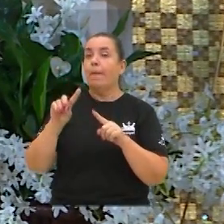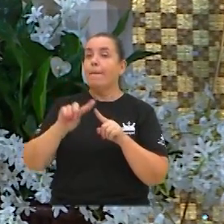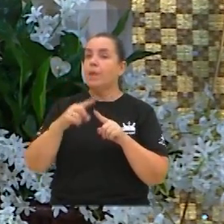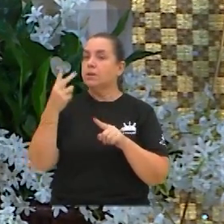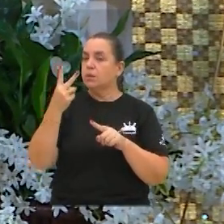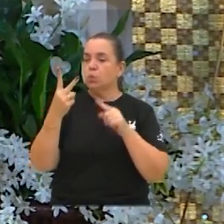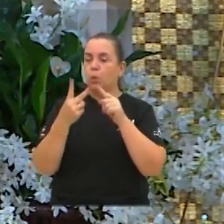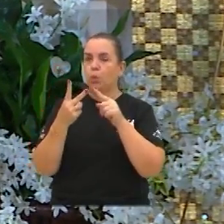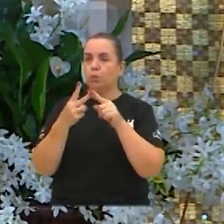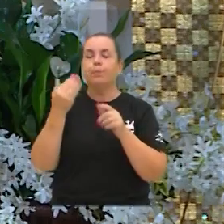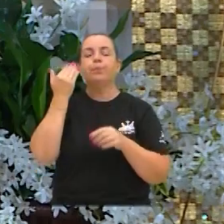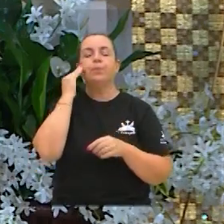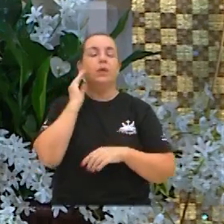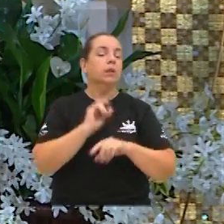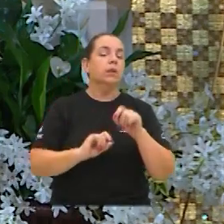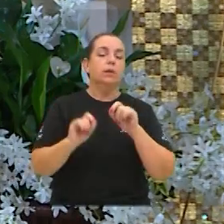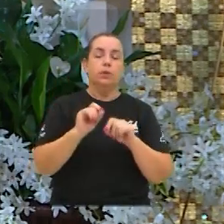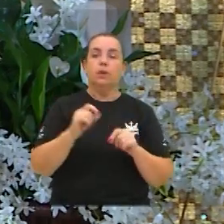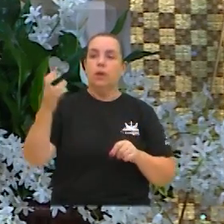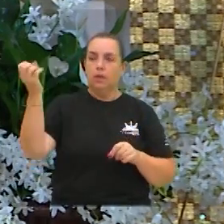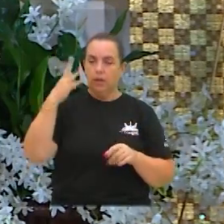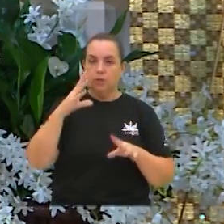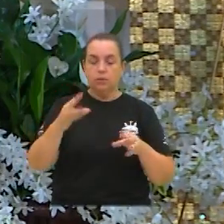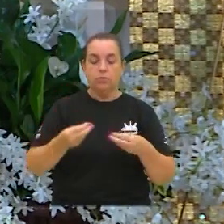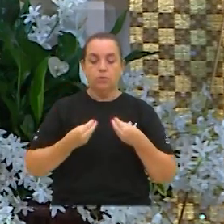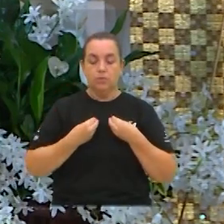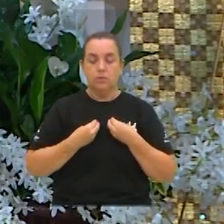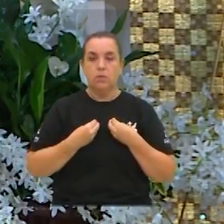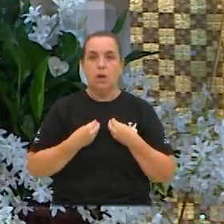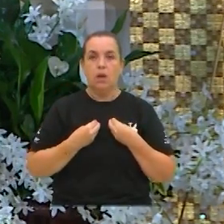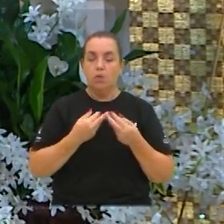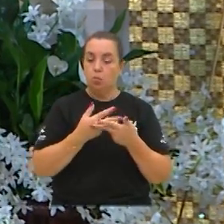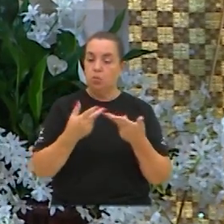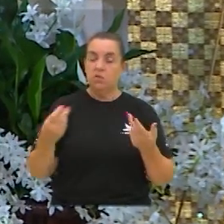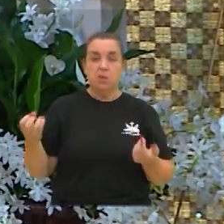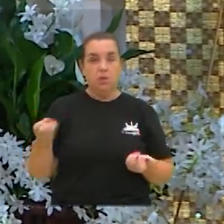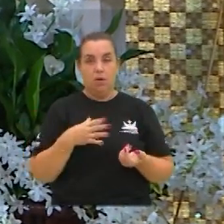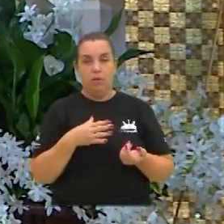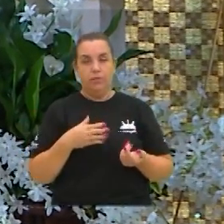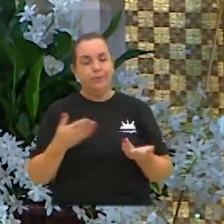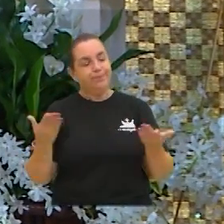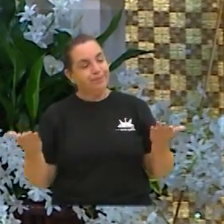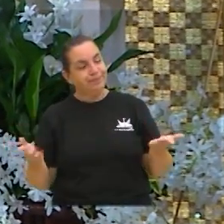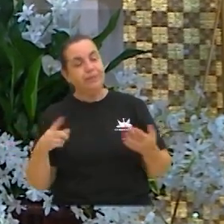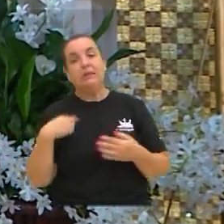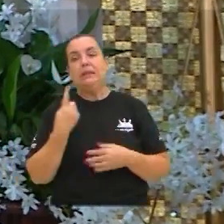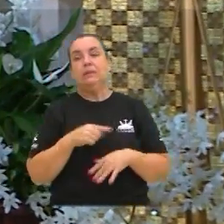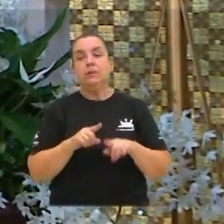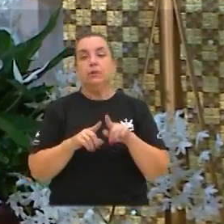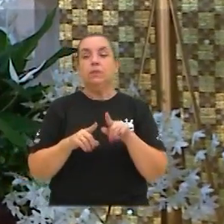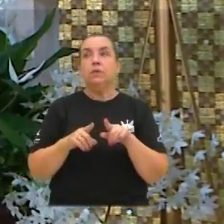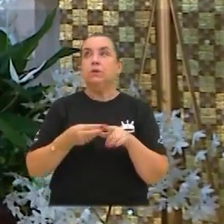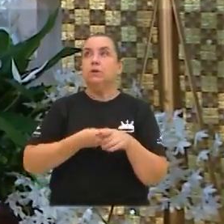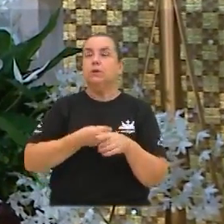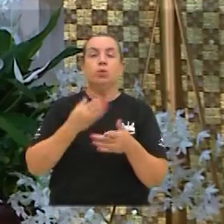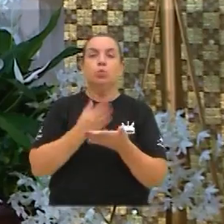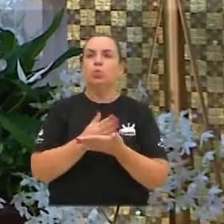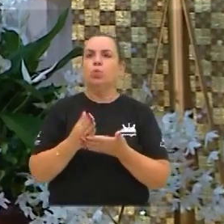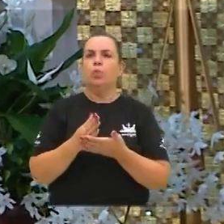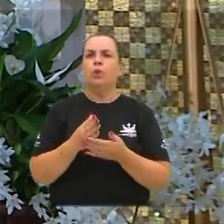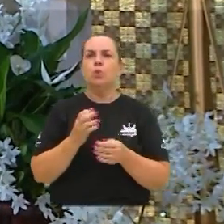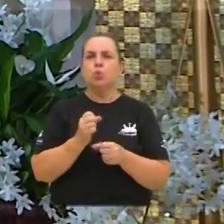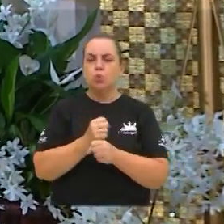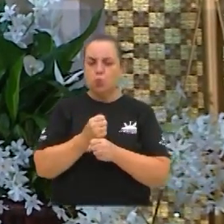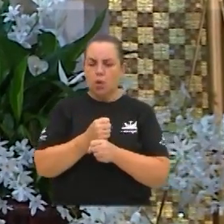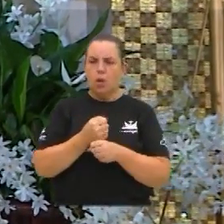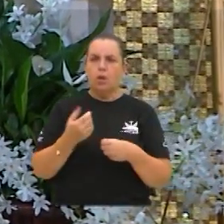entender que essa luz nos traz algo de novo. Meus irmãos, nós estamos no começo do ano,